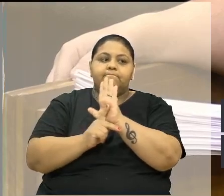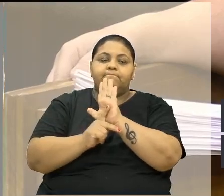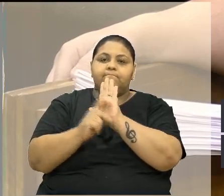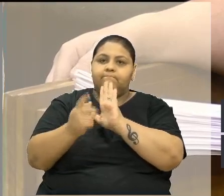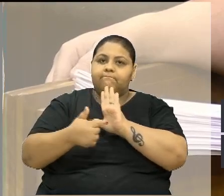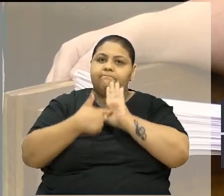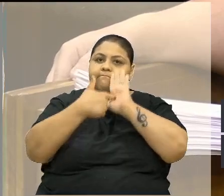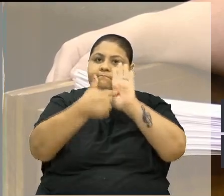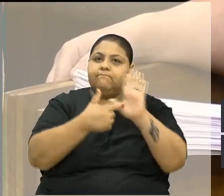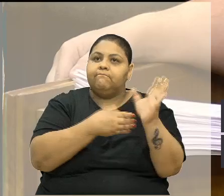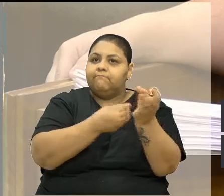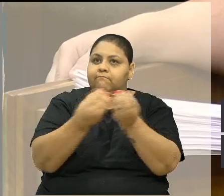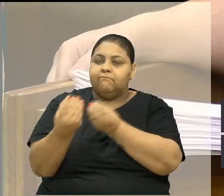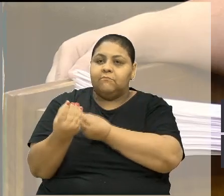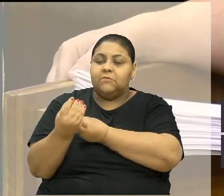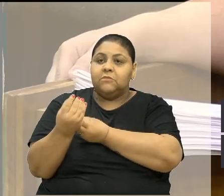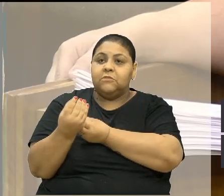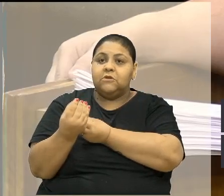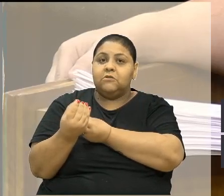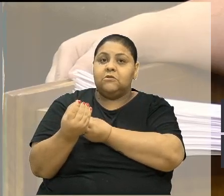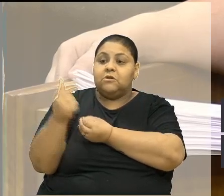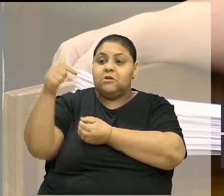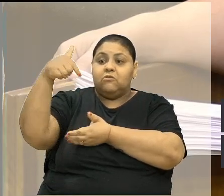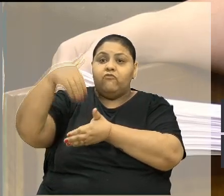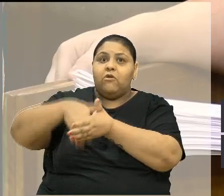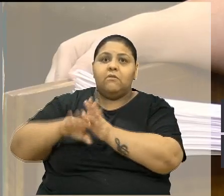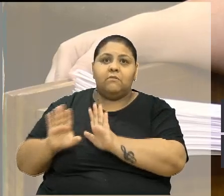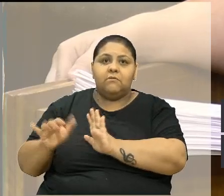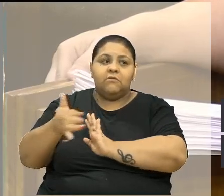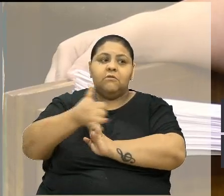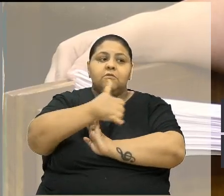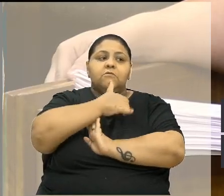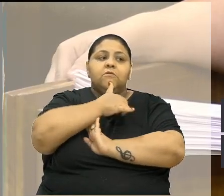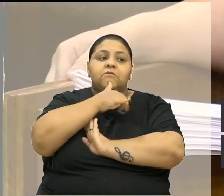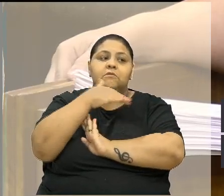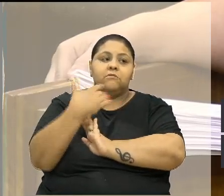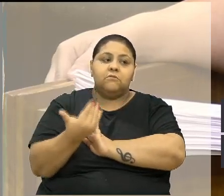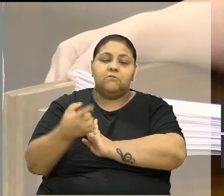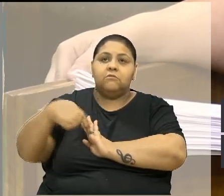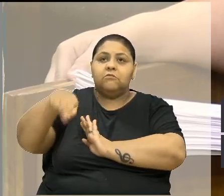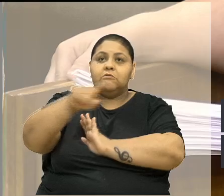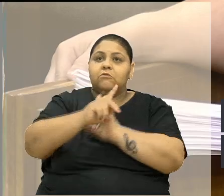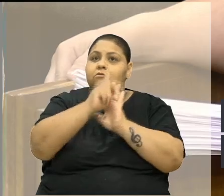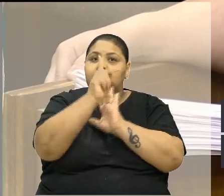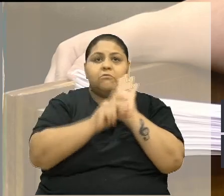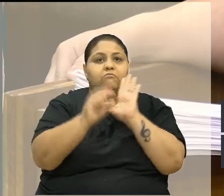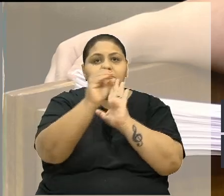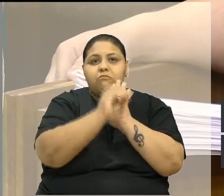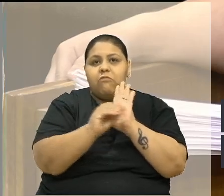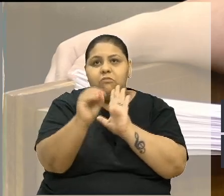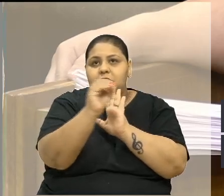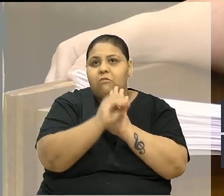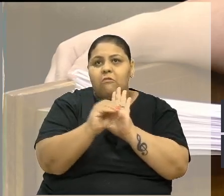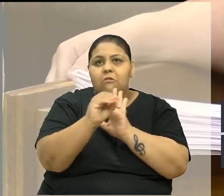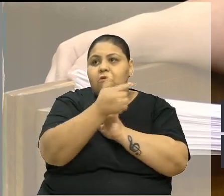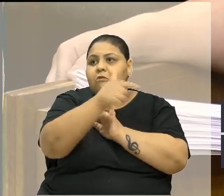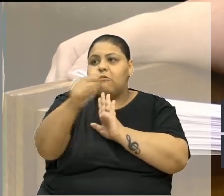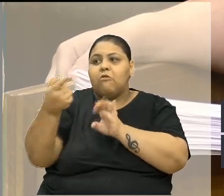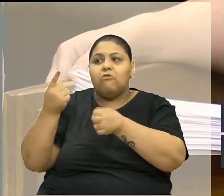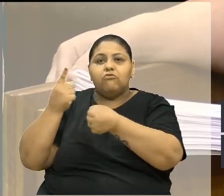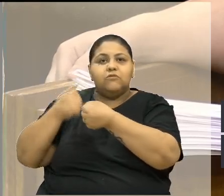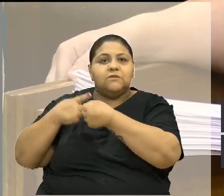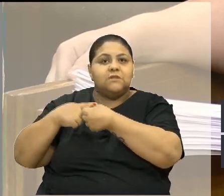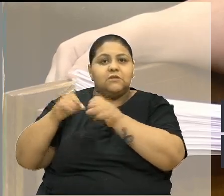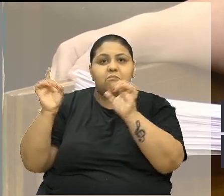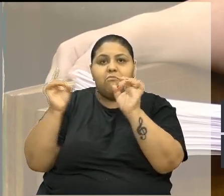apresenta, muitos nem sequer vêm para plenário, infelizmente. Às vezes são projetos ótimos, maravilhosos, que em outras cidades já está